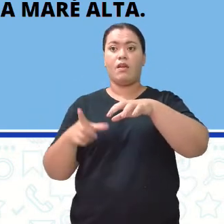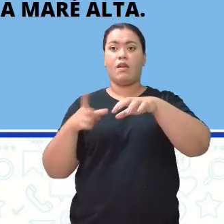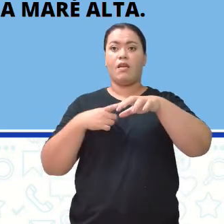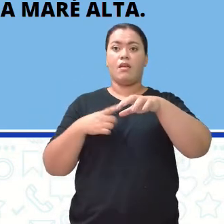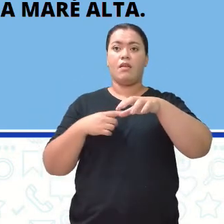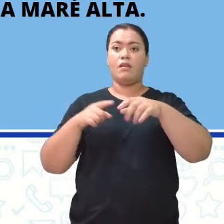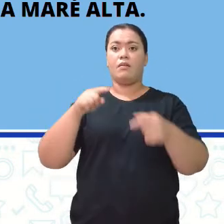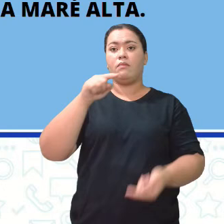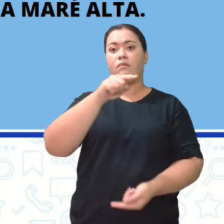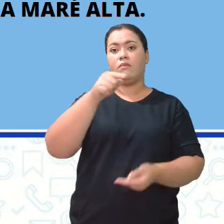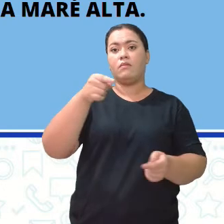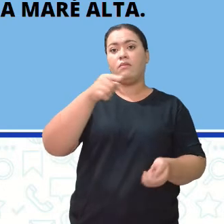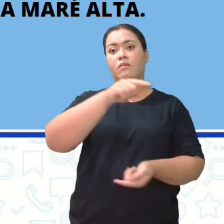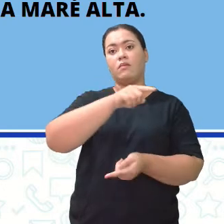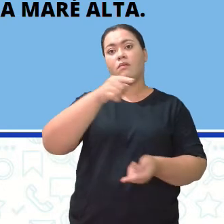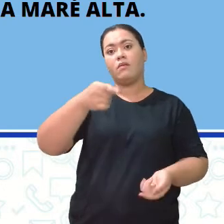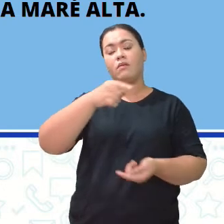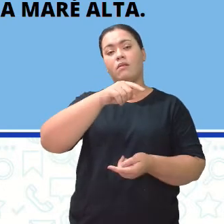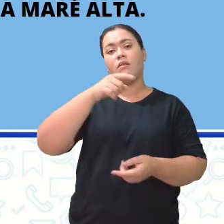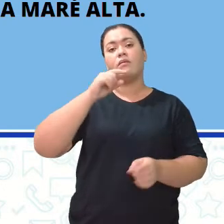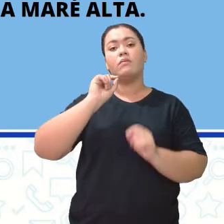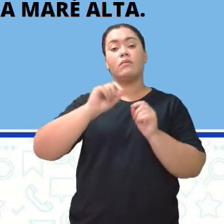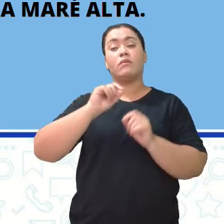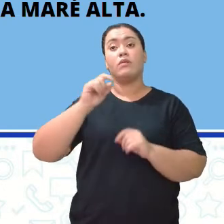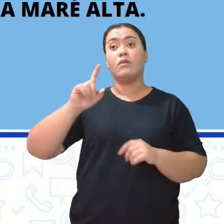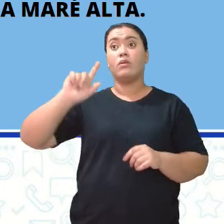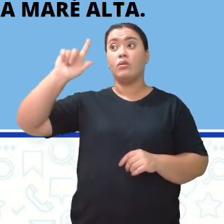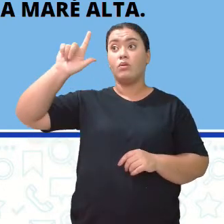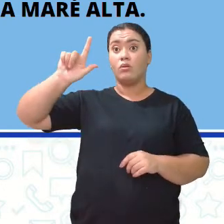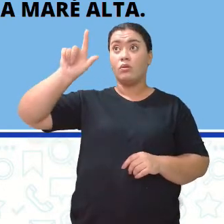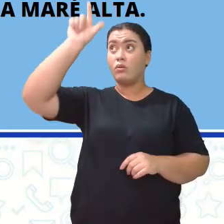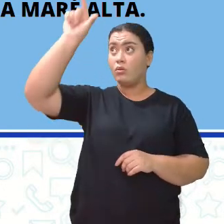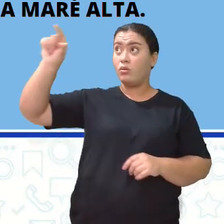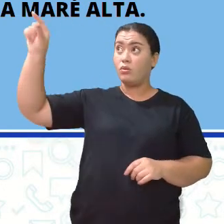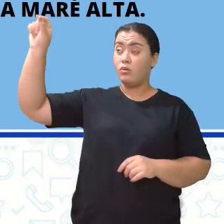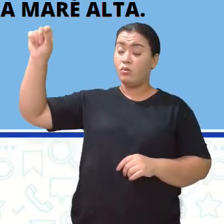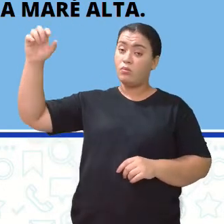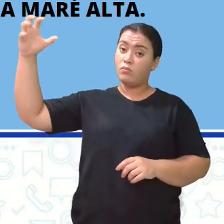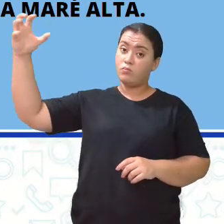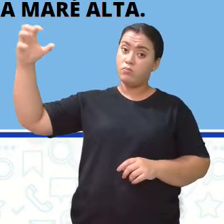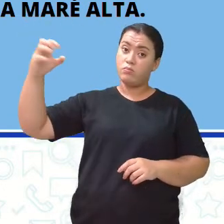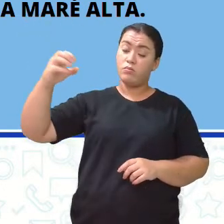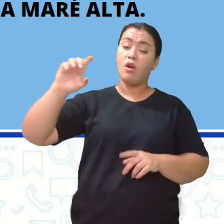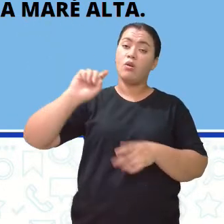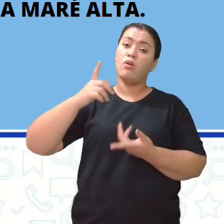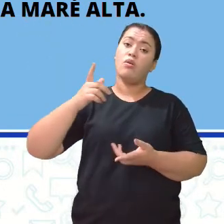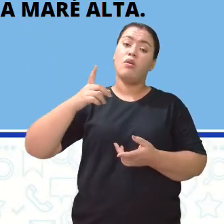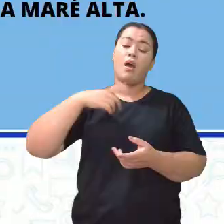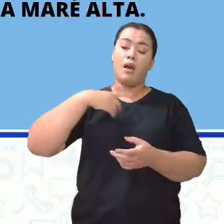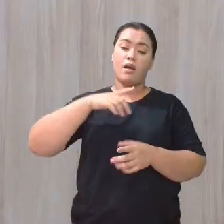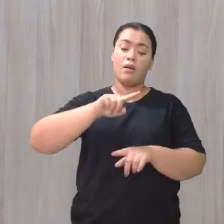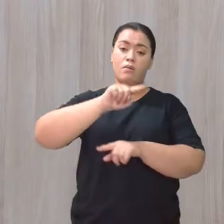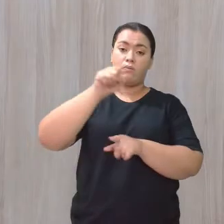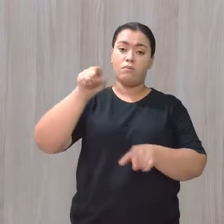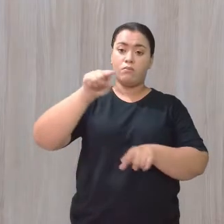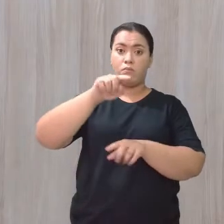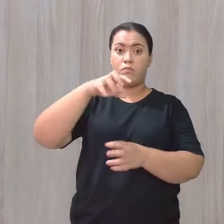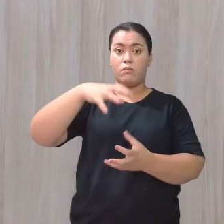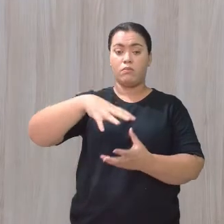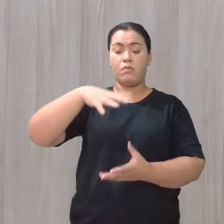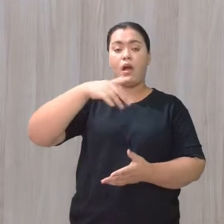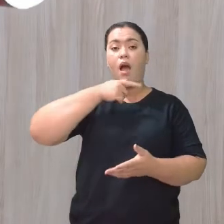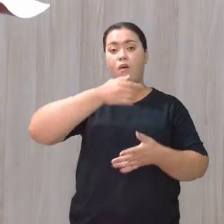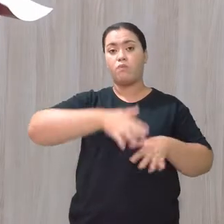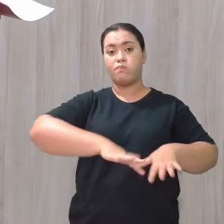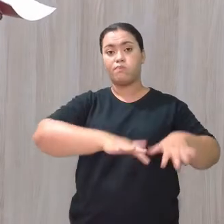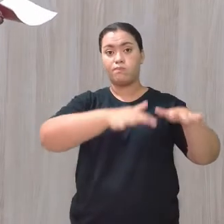lado. Normalmente acontece quando a Lua está cheia ou lua nova, a maré está alta. Quando a